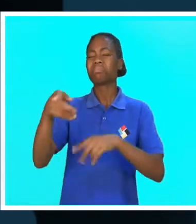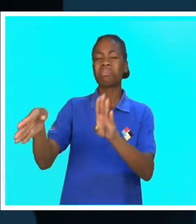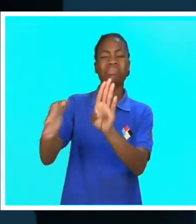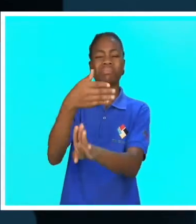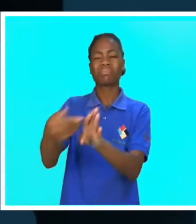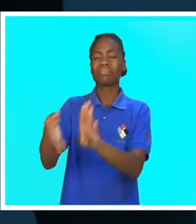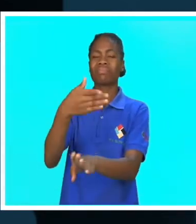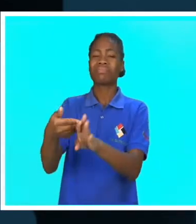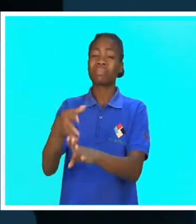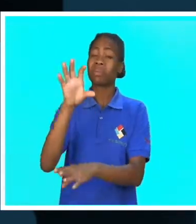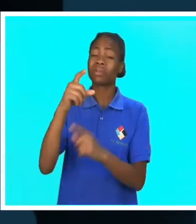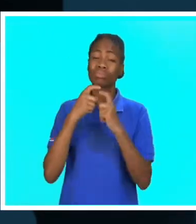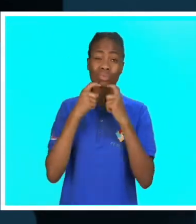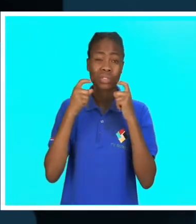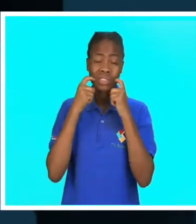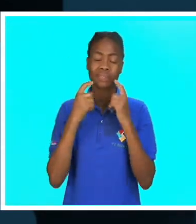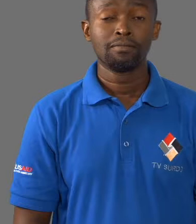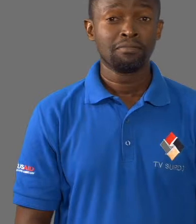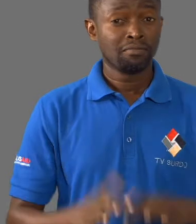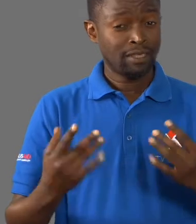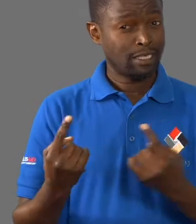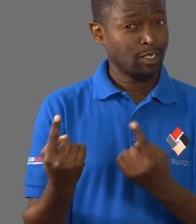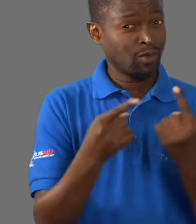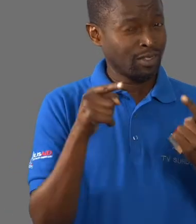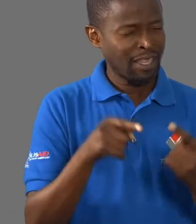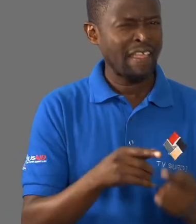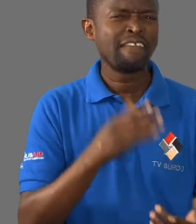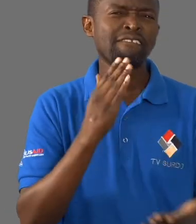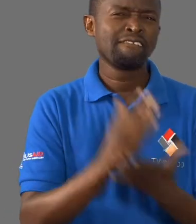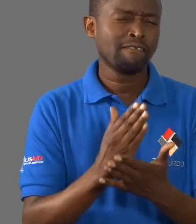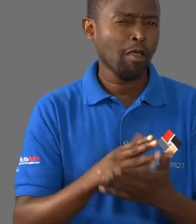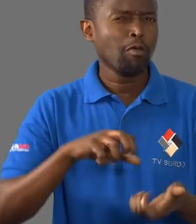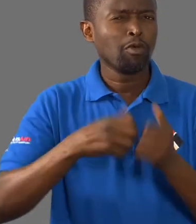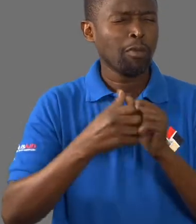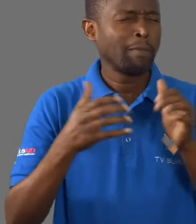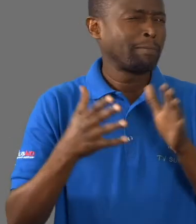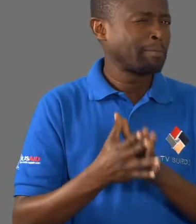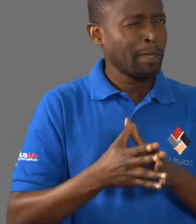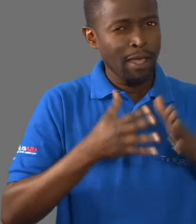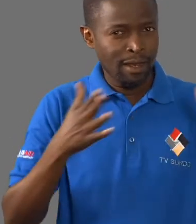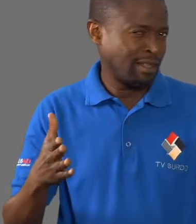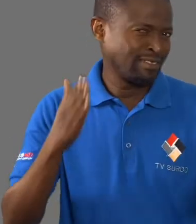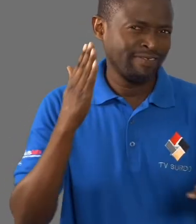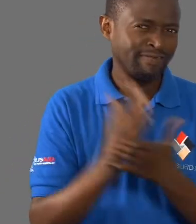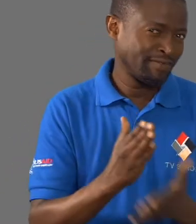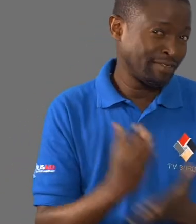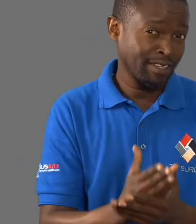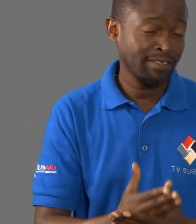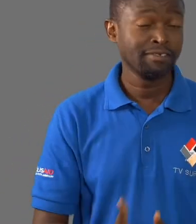doméstica em Moçambique. Este é um problema mesmo sério.